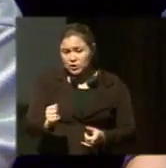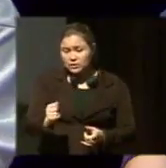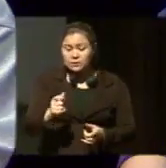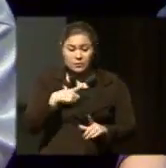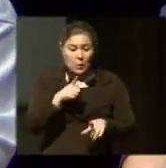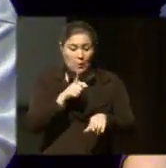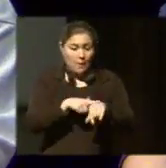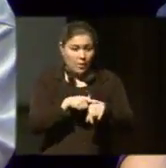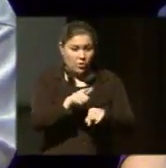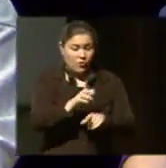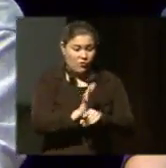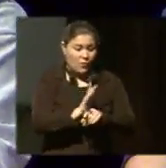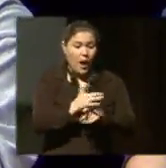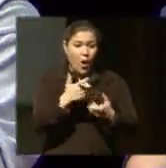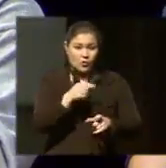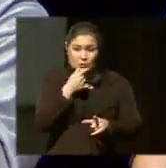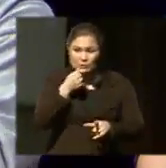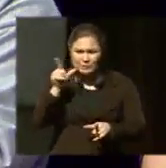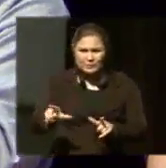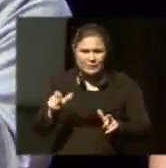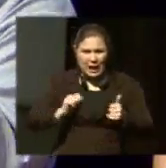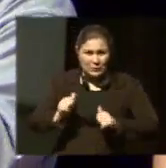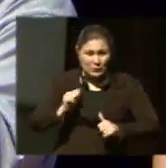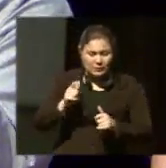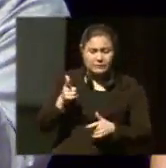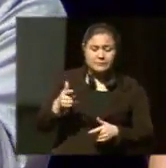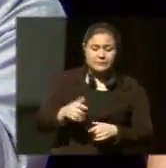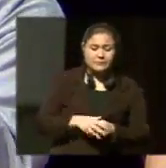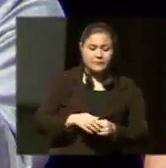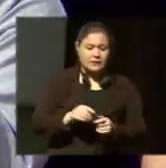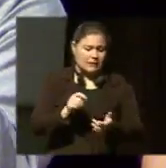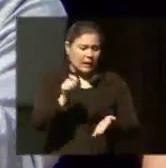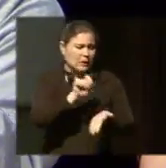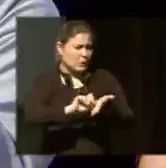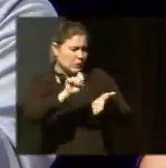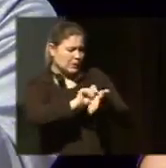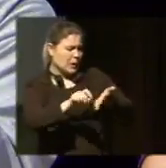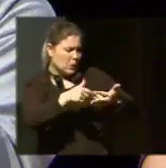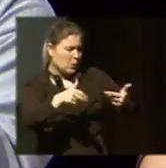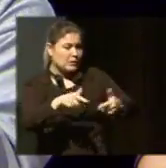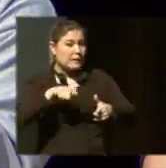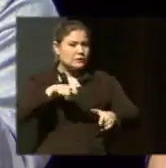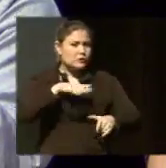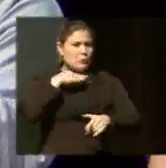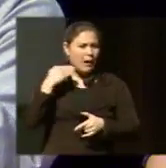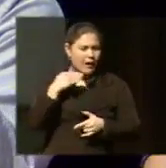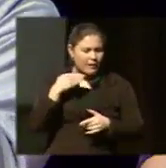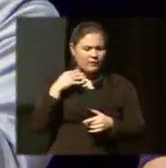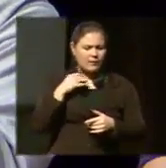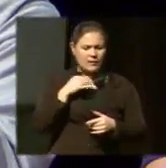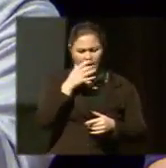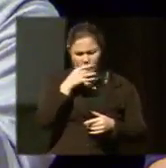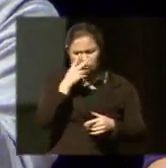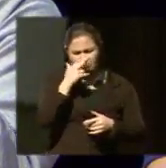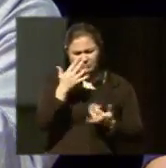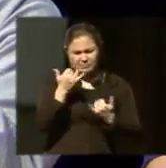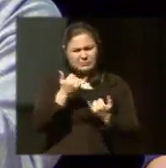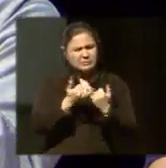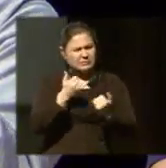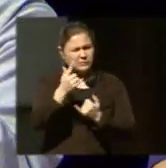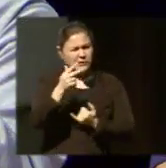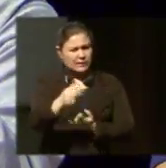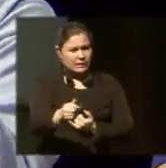filme onde o Jack Nicholson está anotando lá as coisas que eles precisam fazer antes de morrer. Parece que eram 27 no total. E